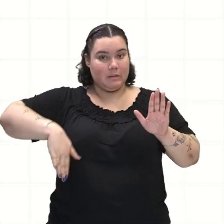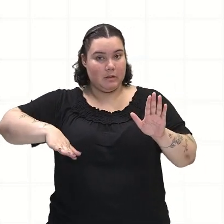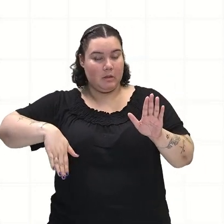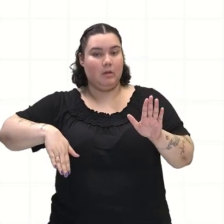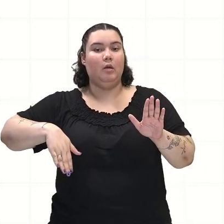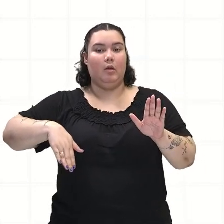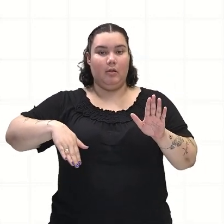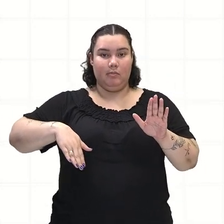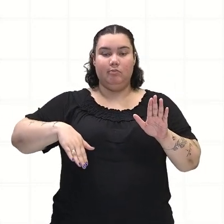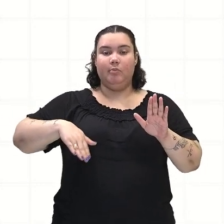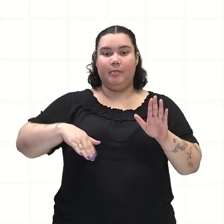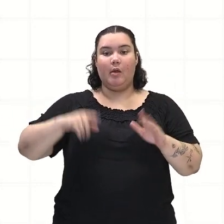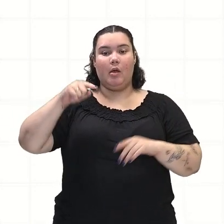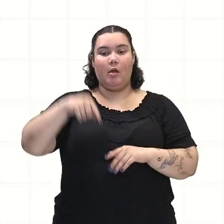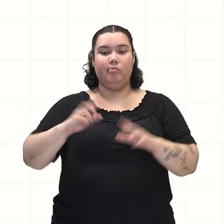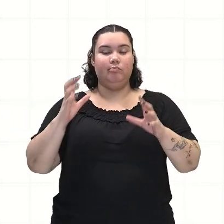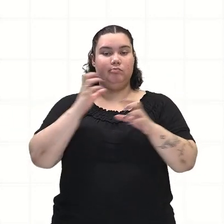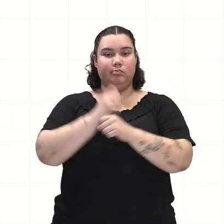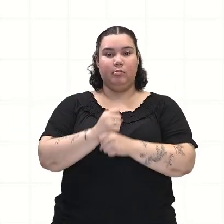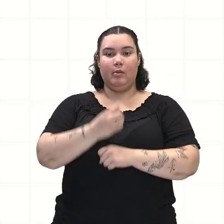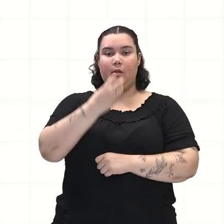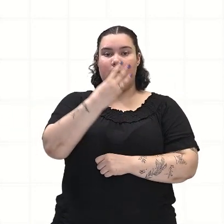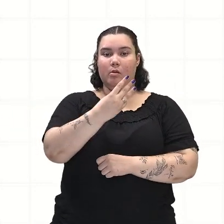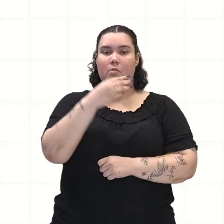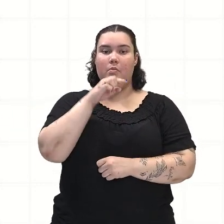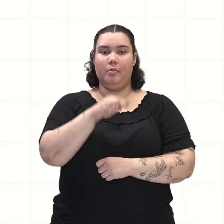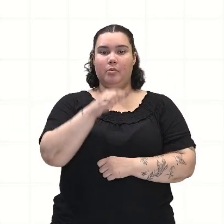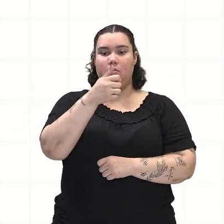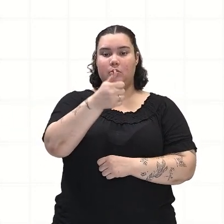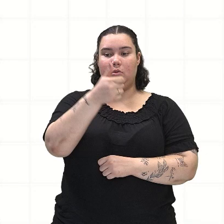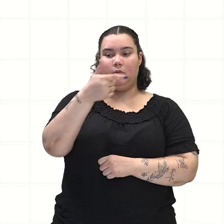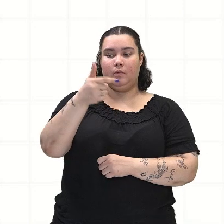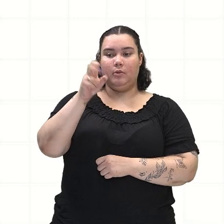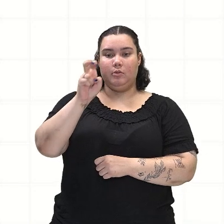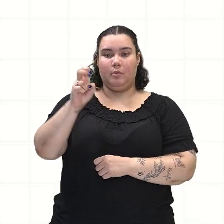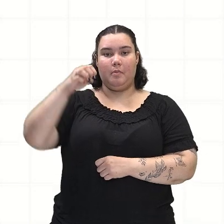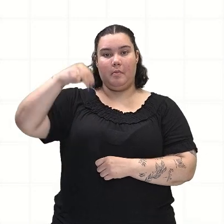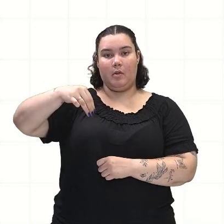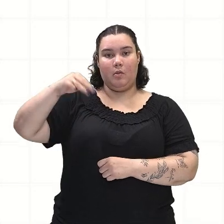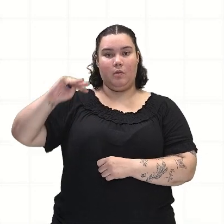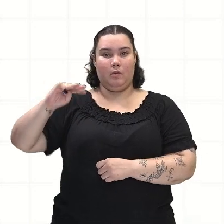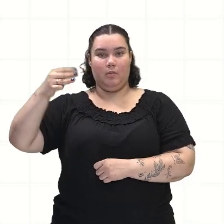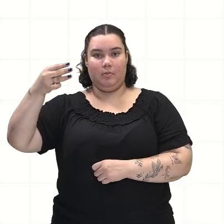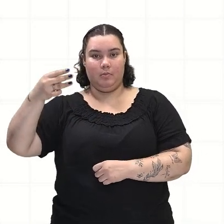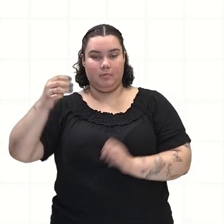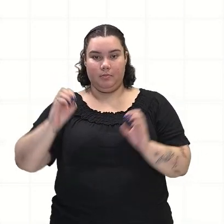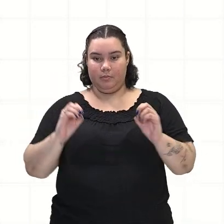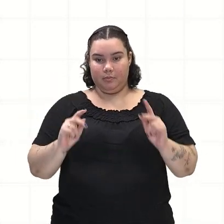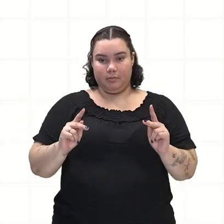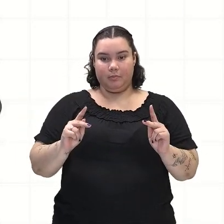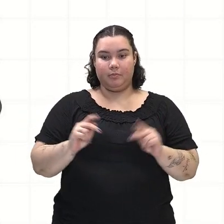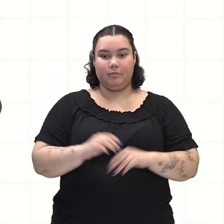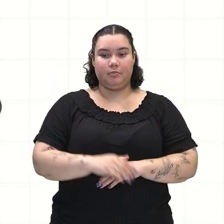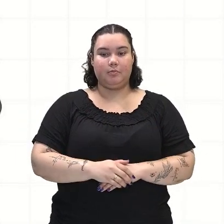piscina olímpica é de 3.125 metros cúbicos. Tá bom?